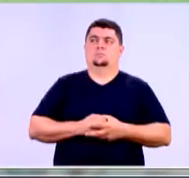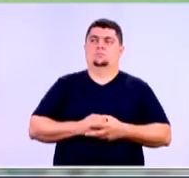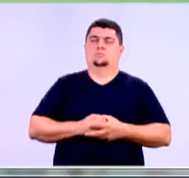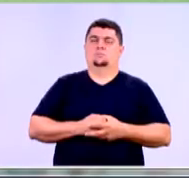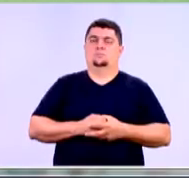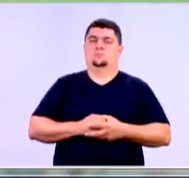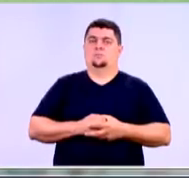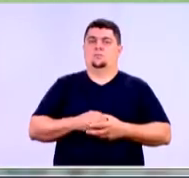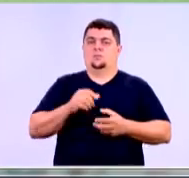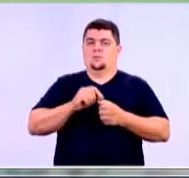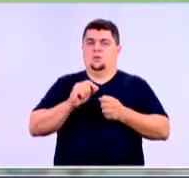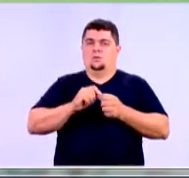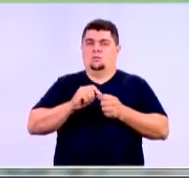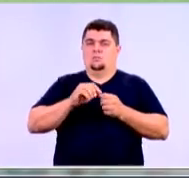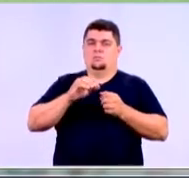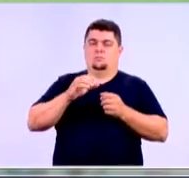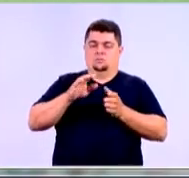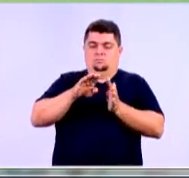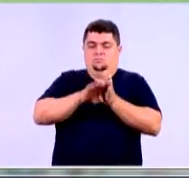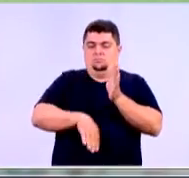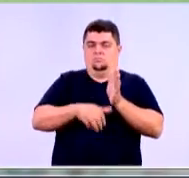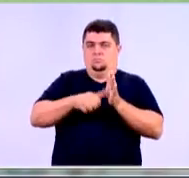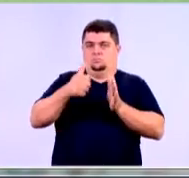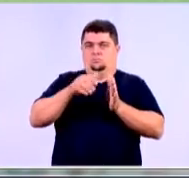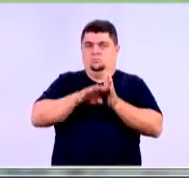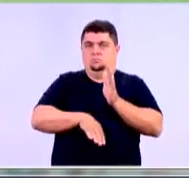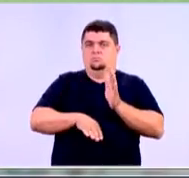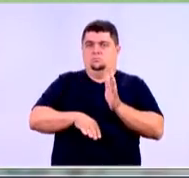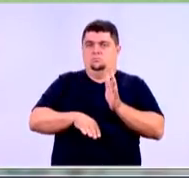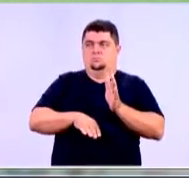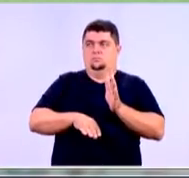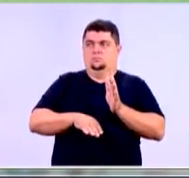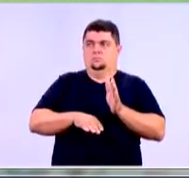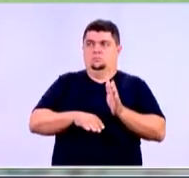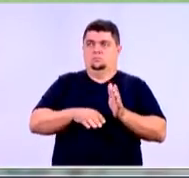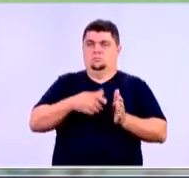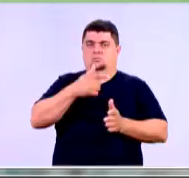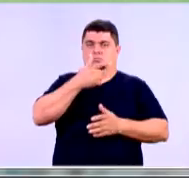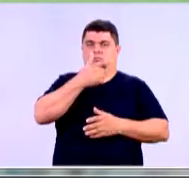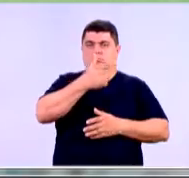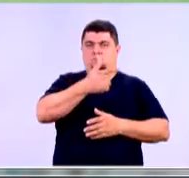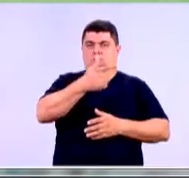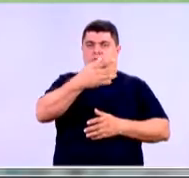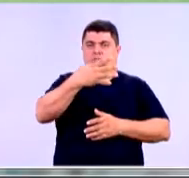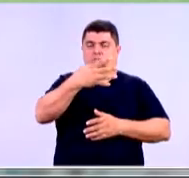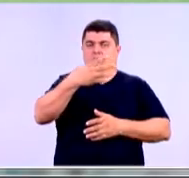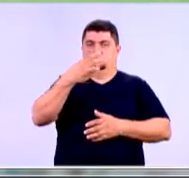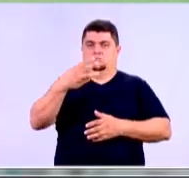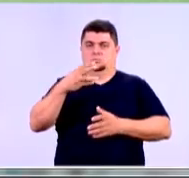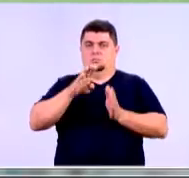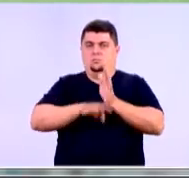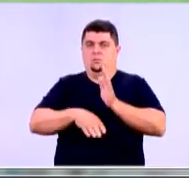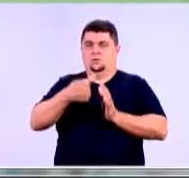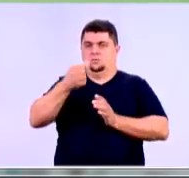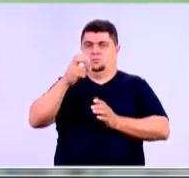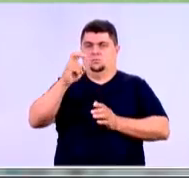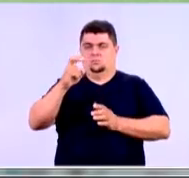Né? A gente fez essa subtração aqui, né? De 143